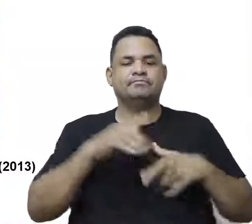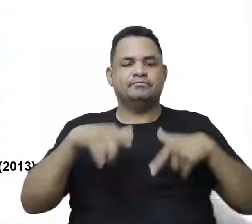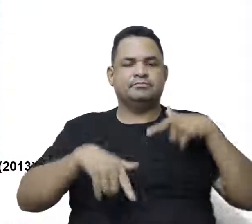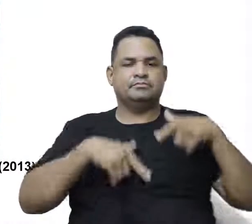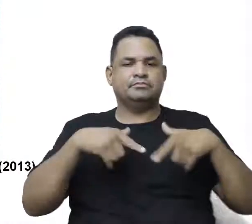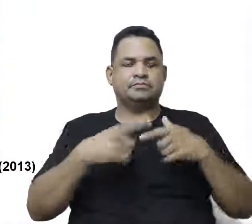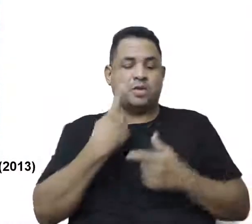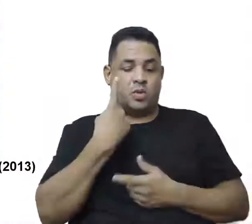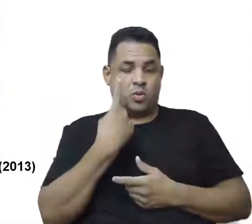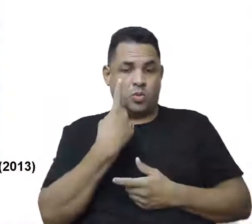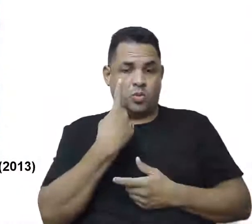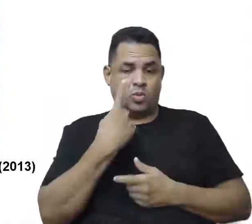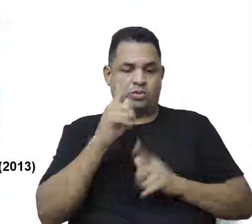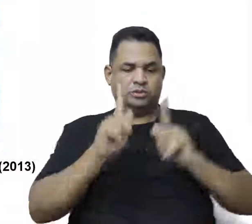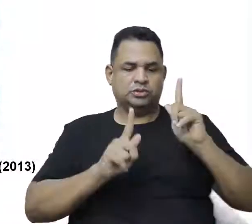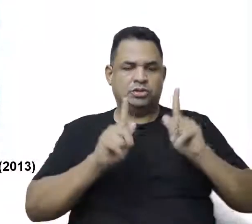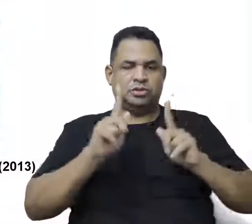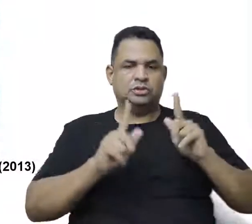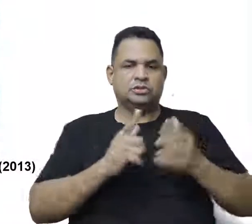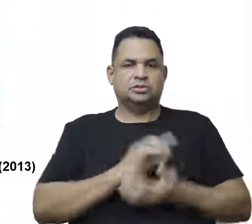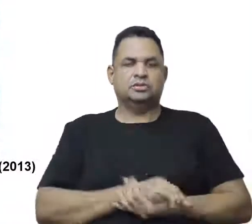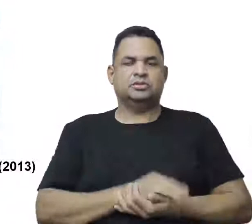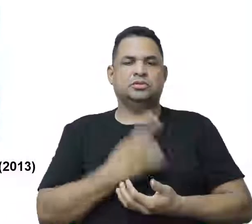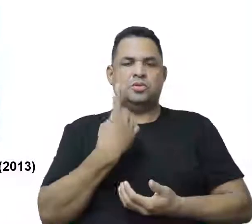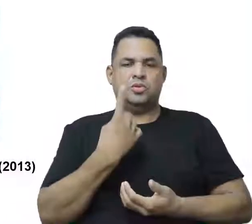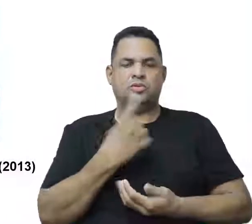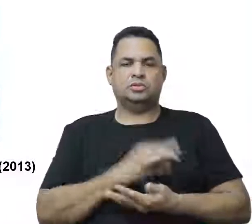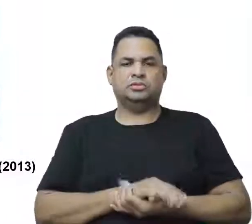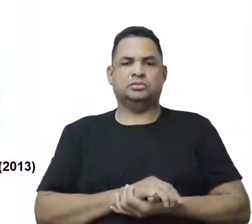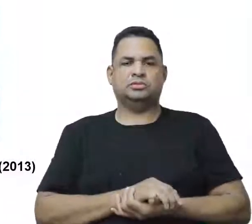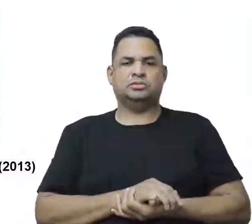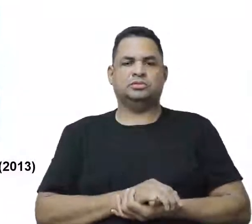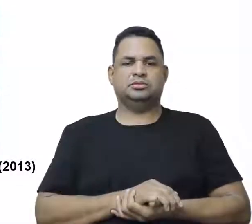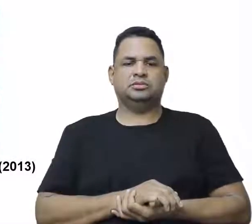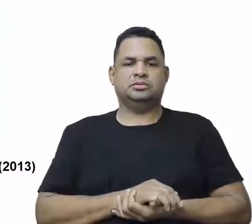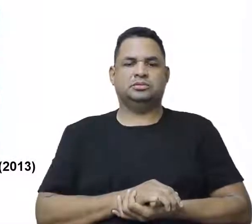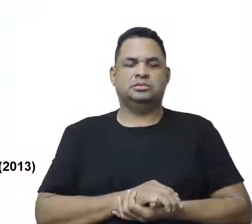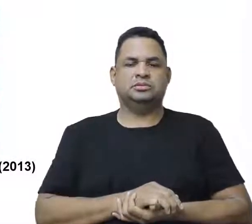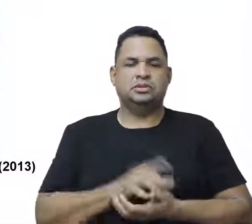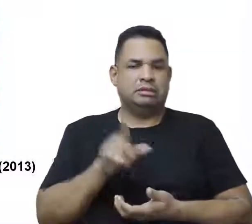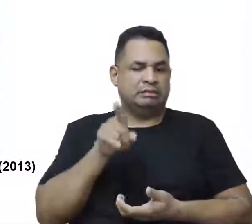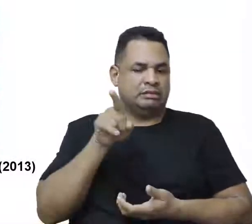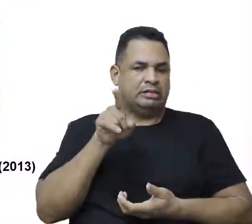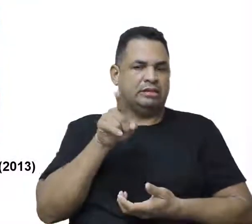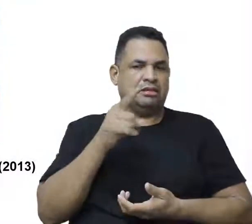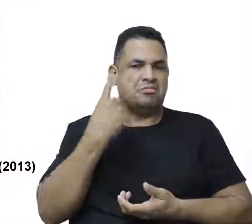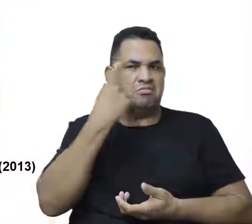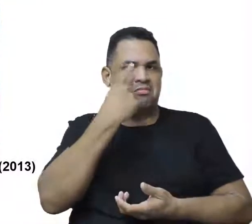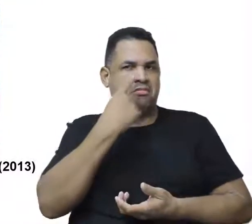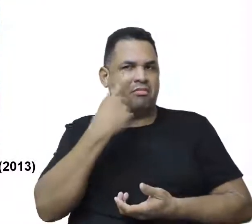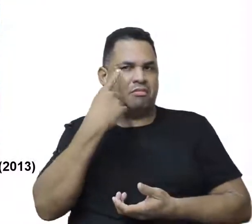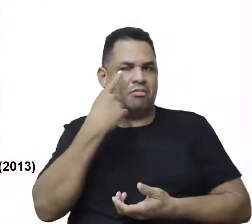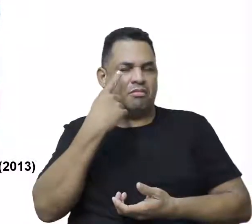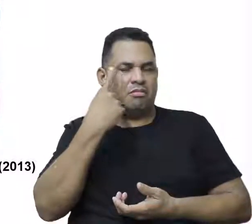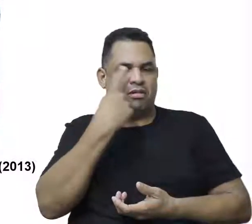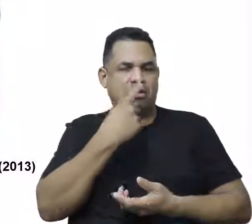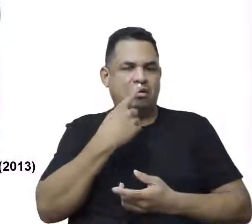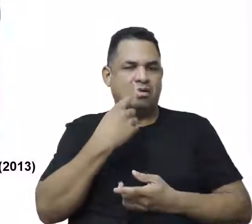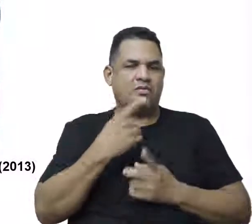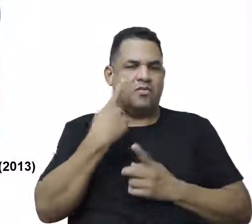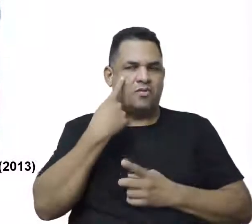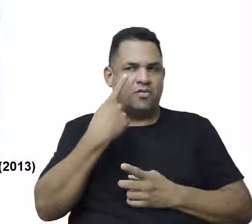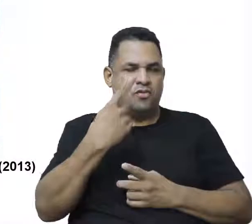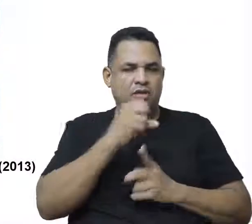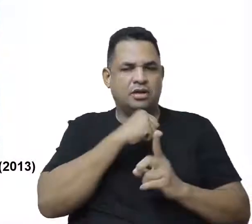apenas um gesto, mas veja bem. Não é para você pegar isso e agora vai dizer, ela tem um olhar social.